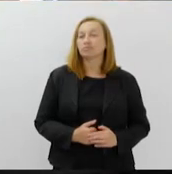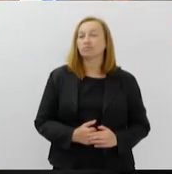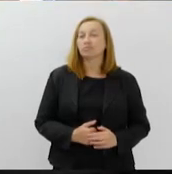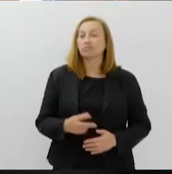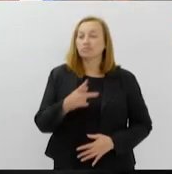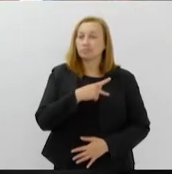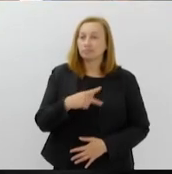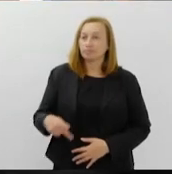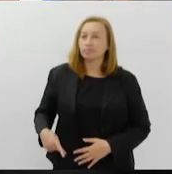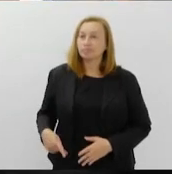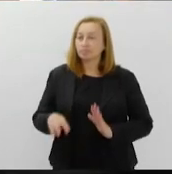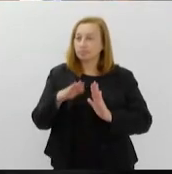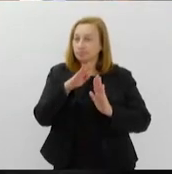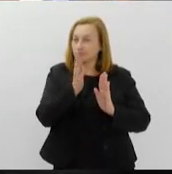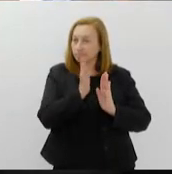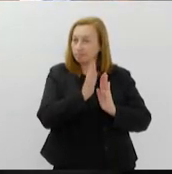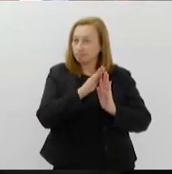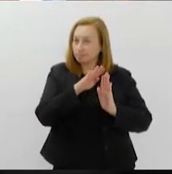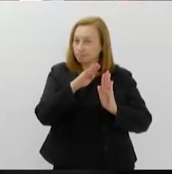Presidente, pela ordem.